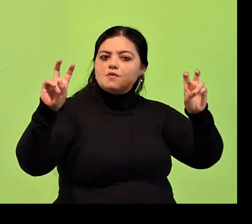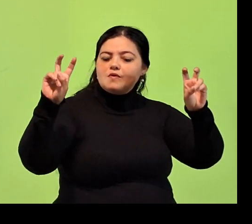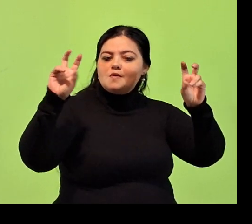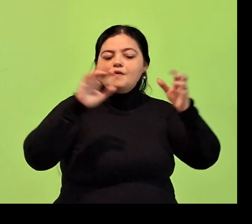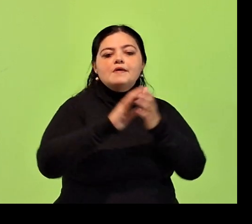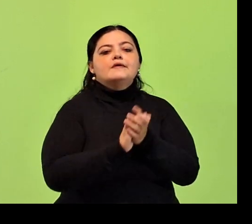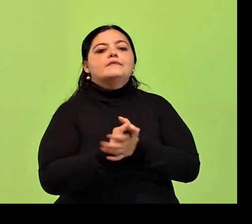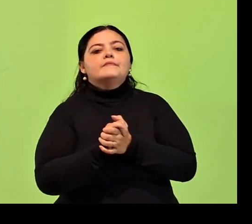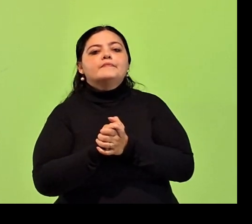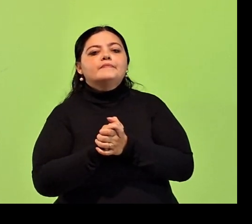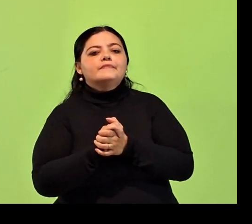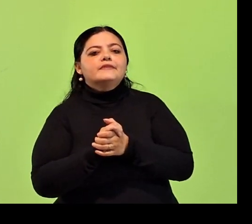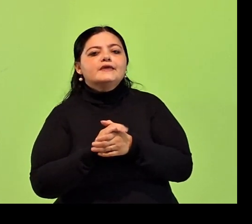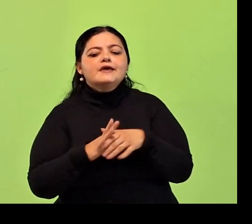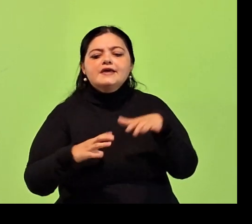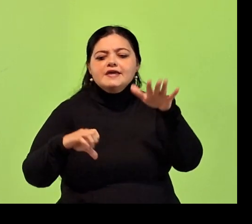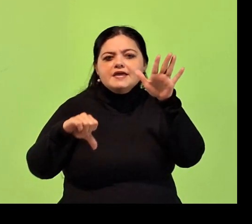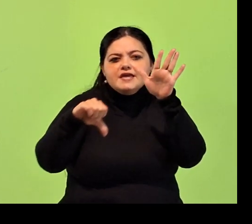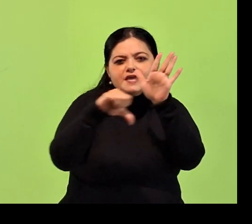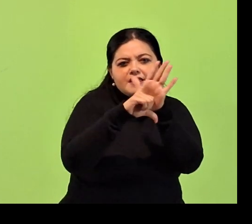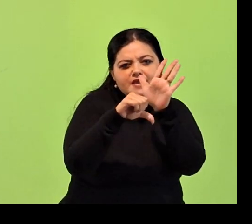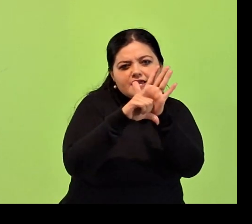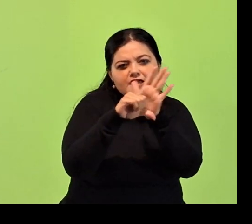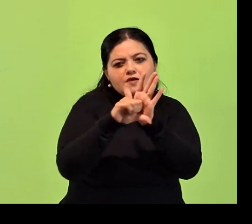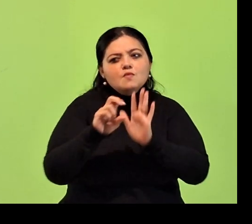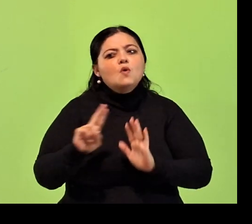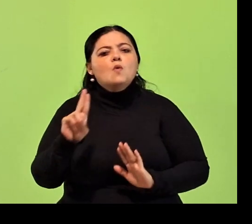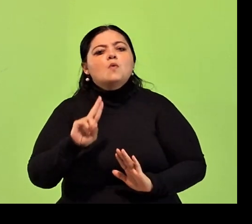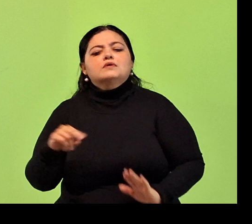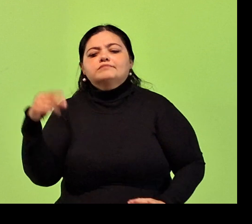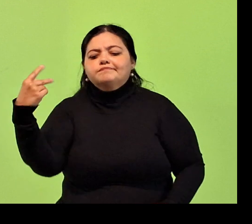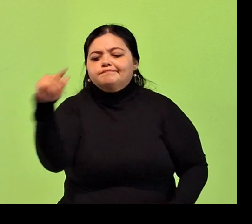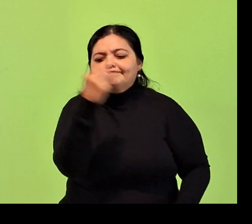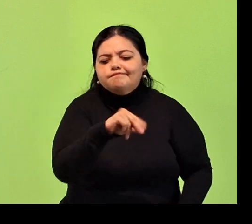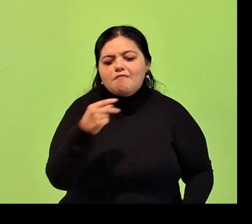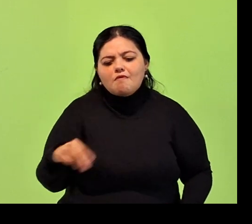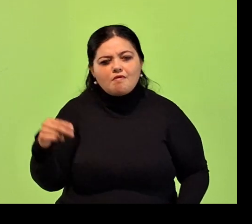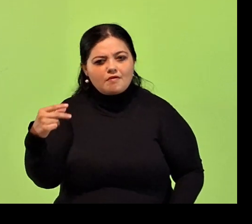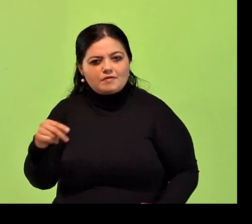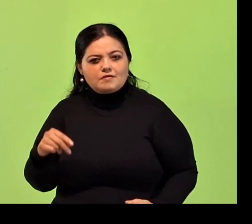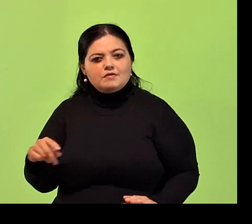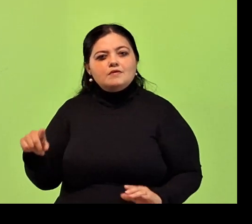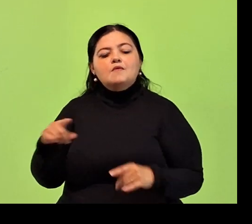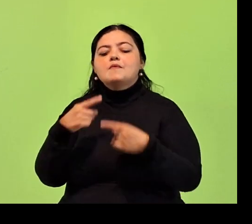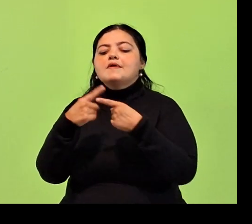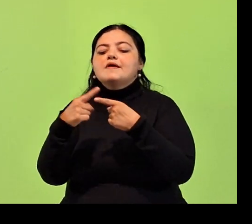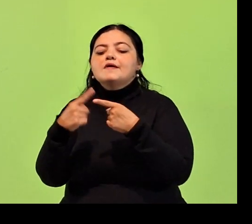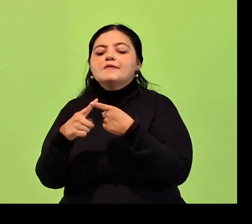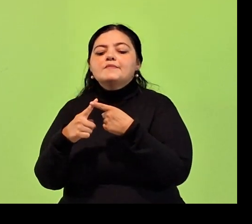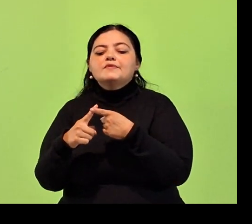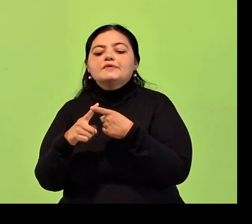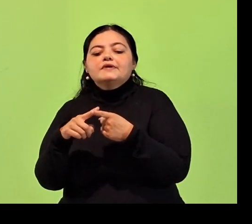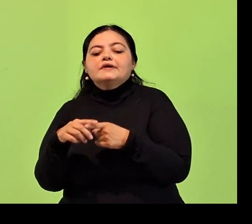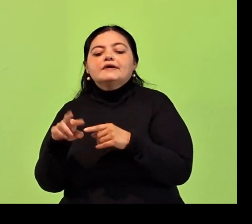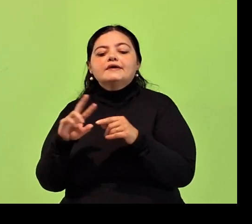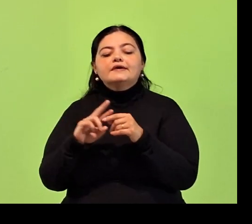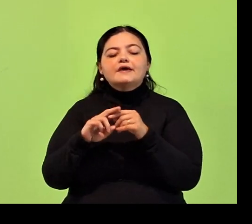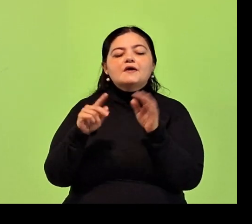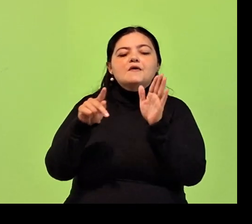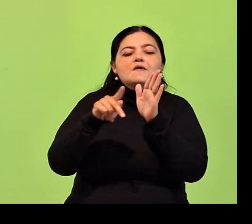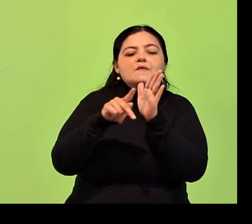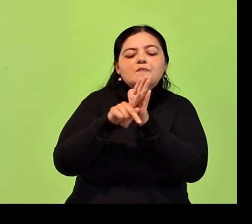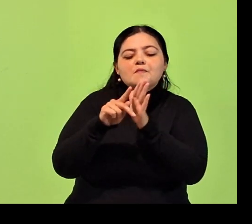Exu. Assassinos usam o orixá do candomblé para tentar justificar a barbaridade de seus rituais. Tem